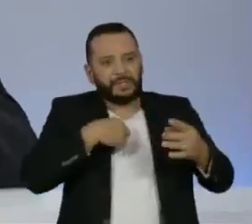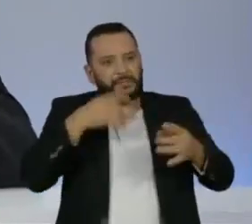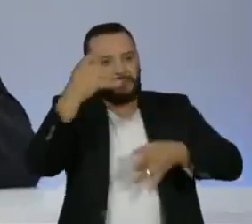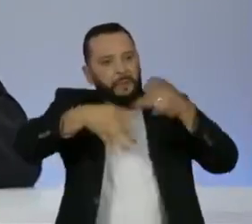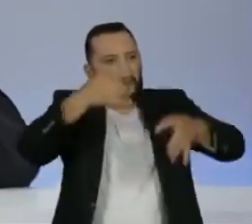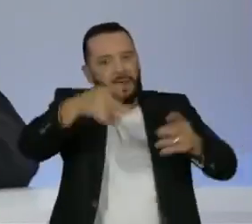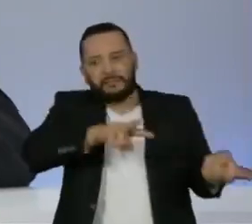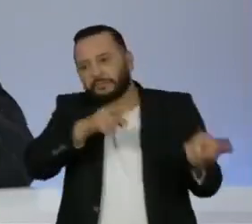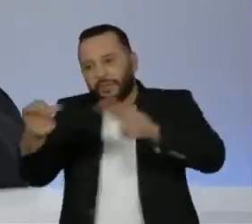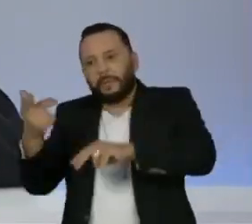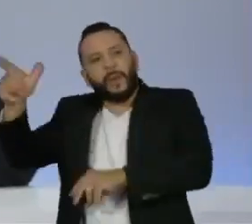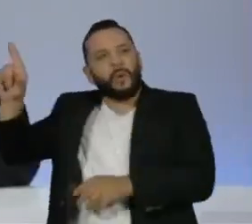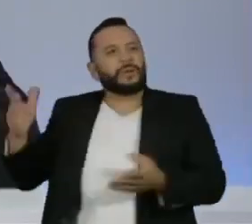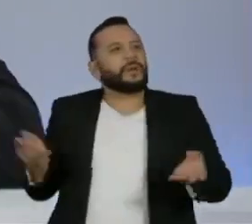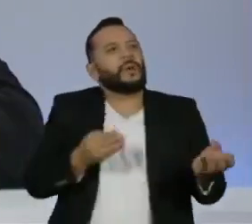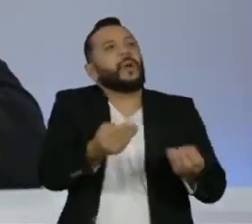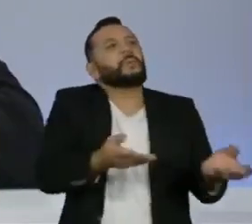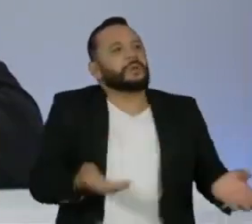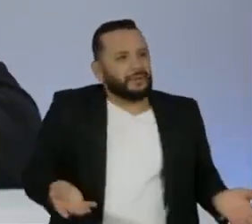financeiramente para depois ir soltando